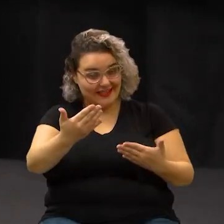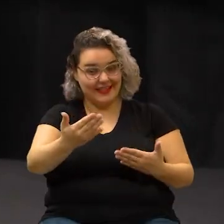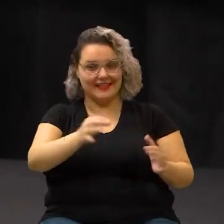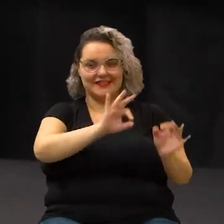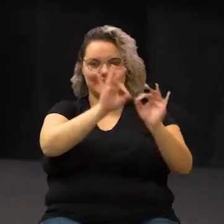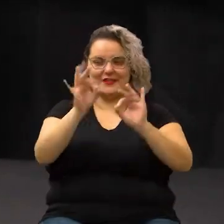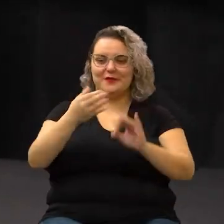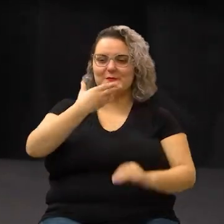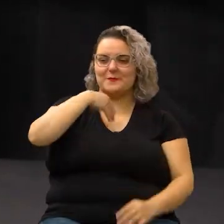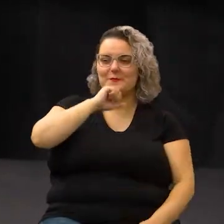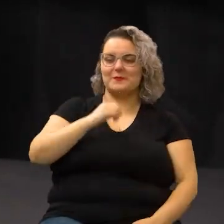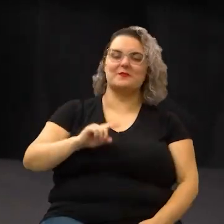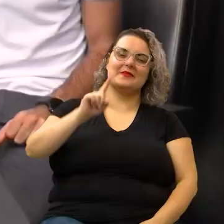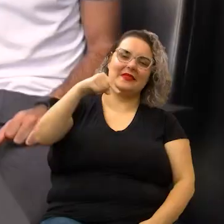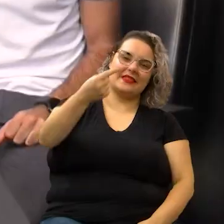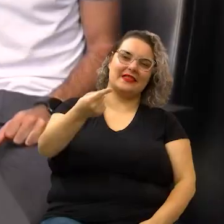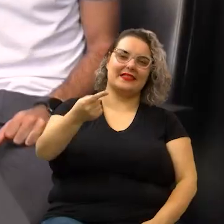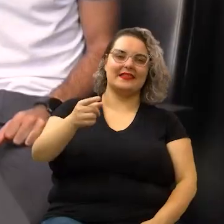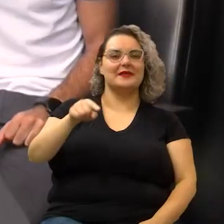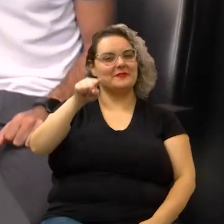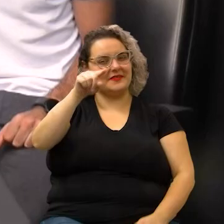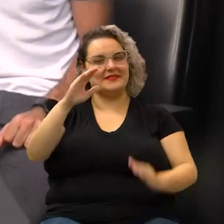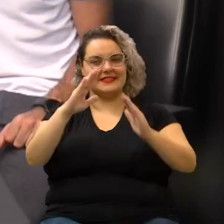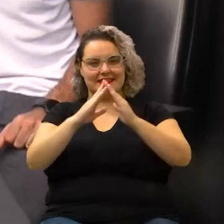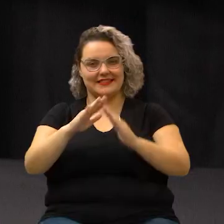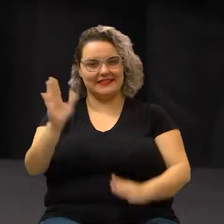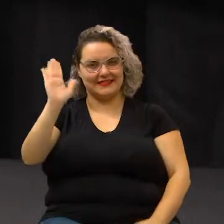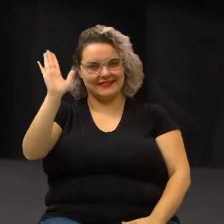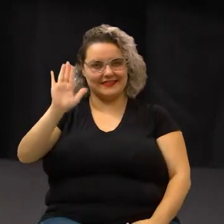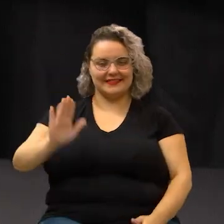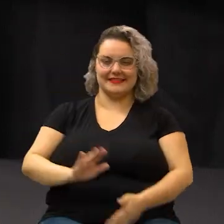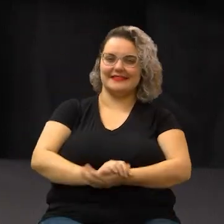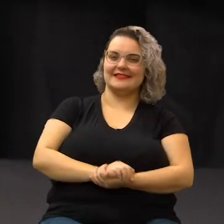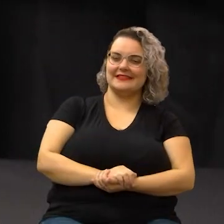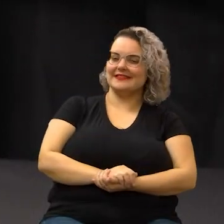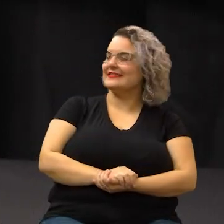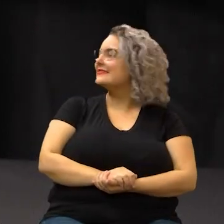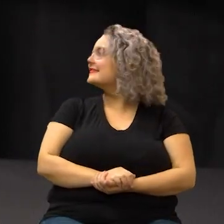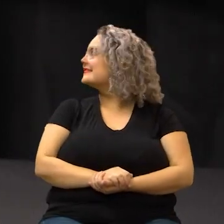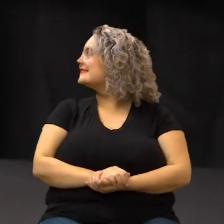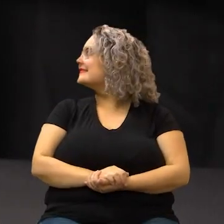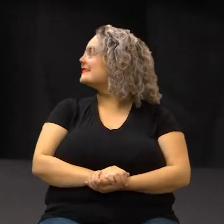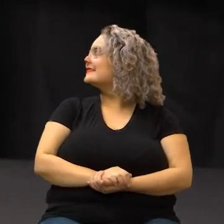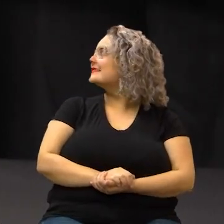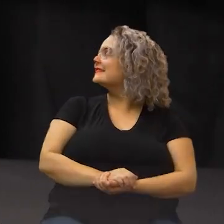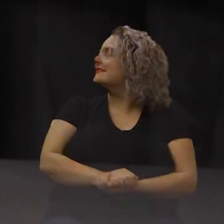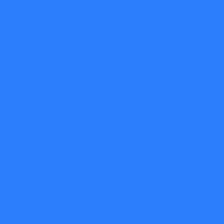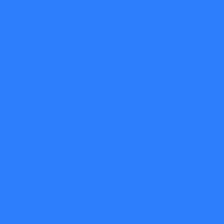Luan, obrigadão, hein, por ter vindo aqui acompanhar o pai. Até uma próxima para você aí de casa, viu?